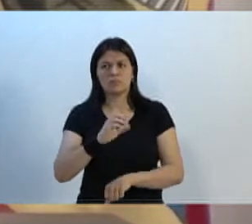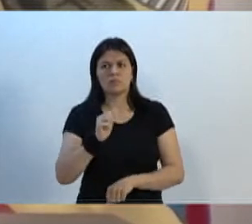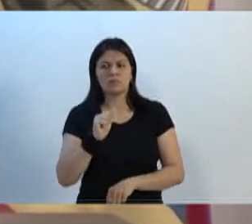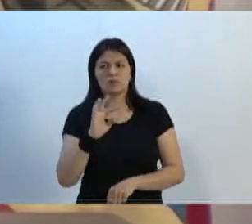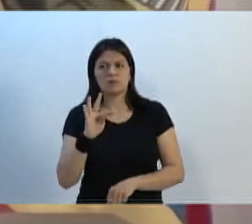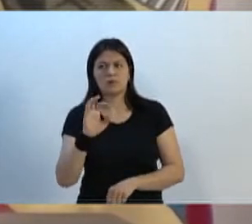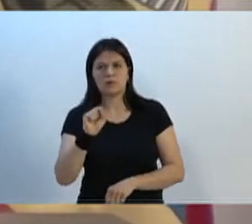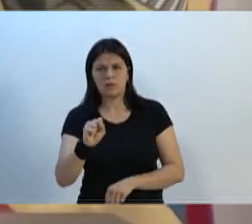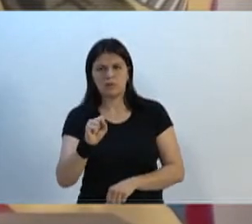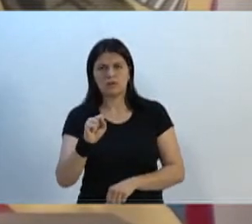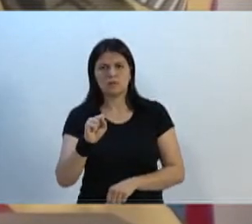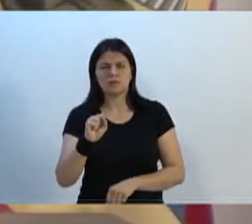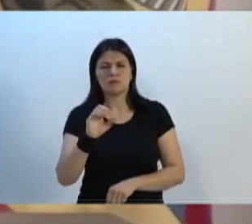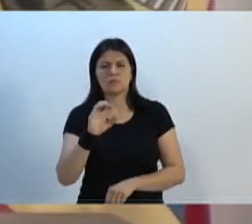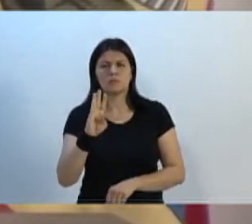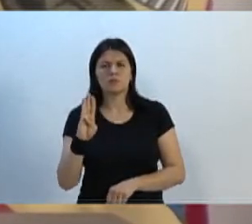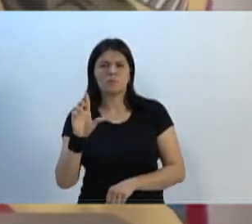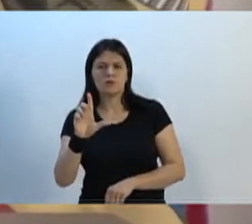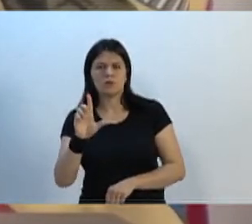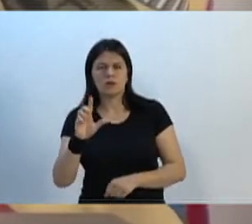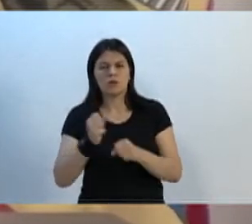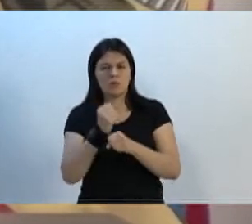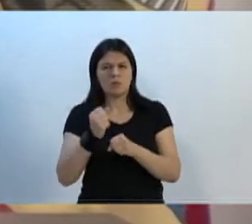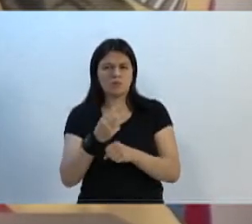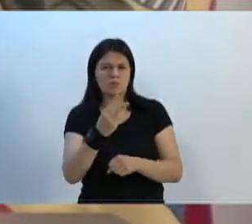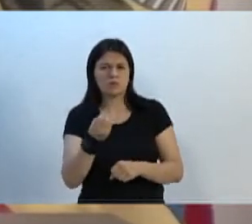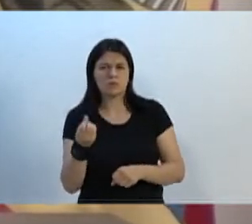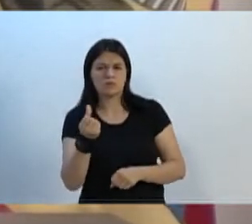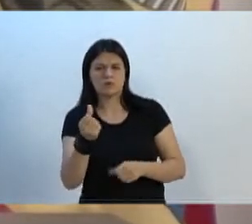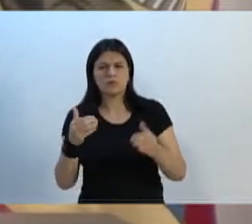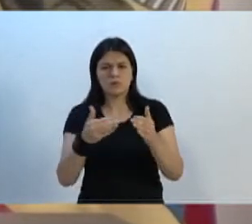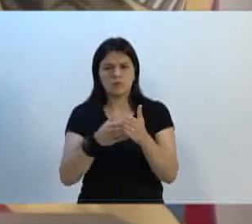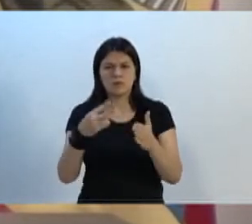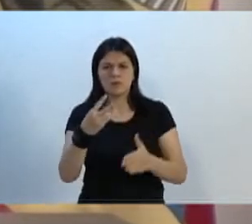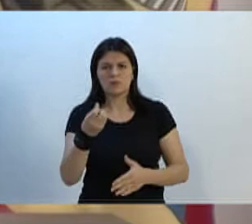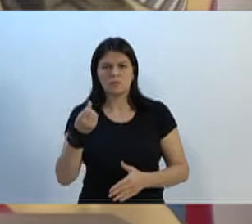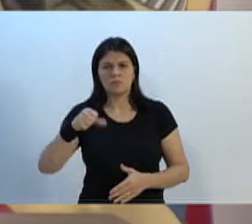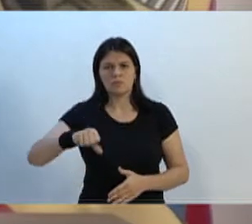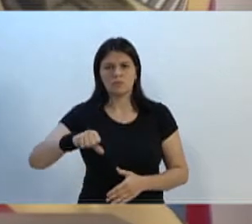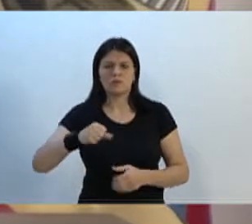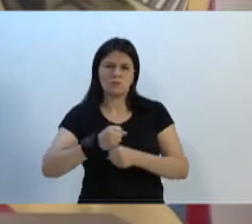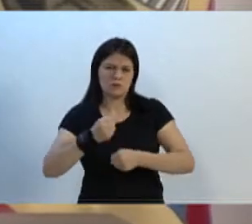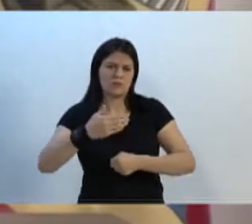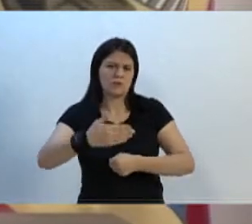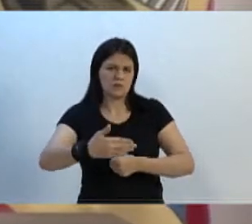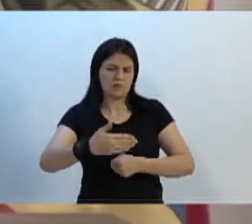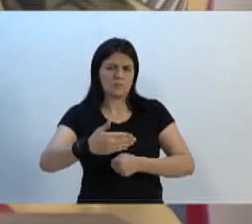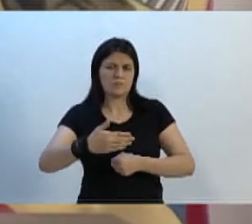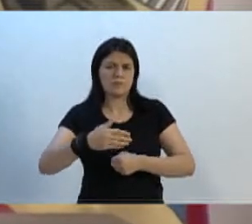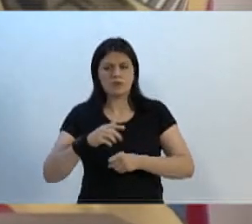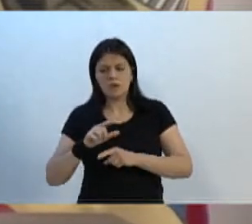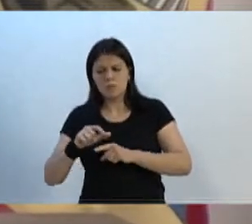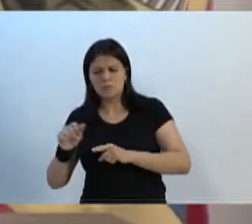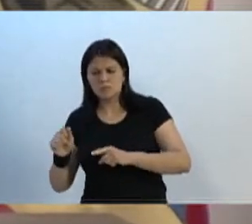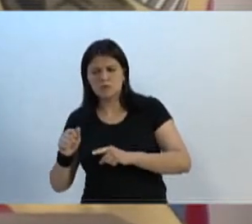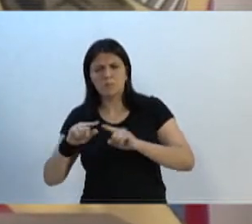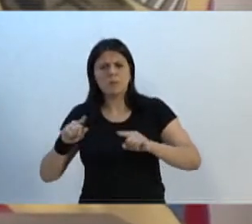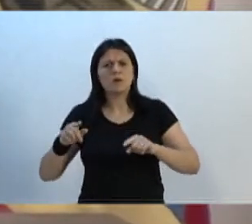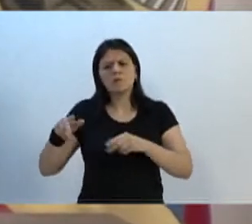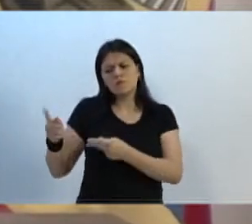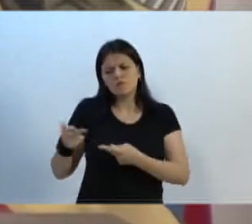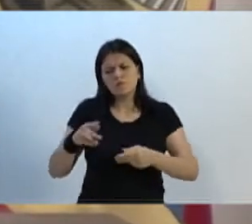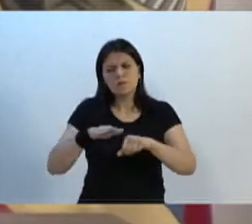de Blumenau de 2016 até 2019 sair recentemente e eu fui convidado para fazer uma conversa com vocês